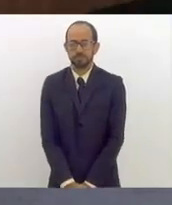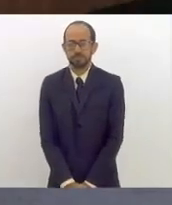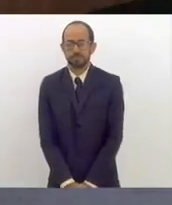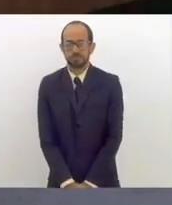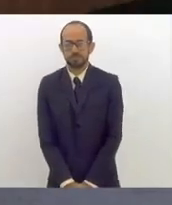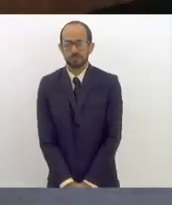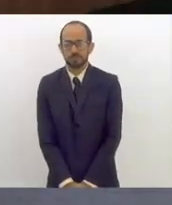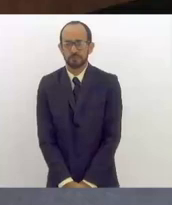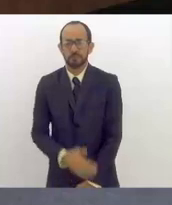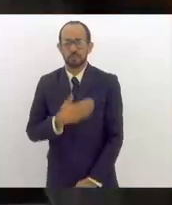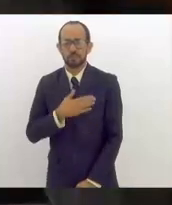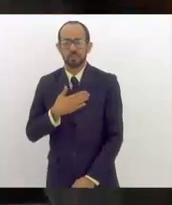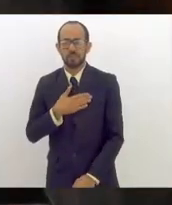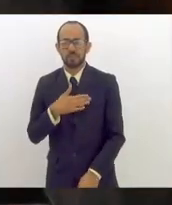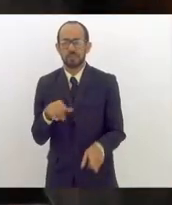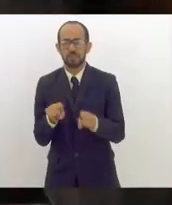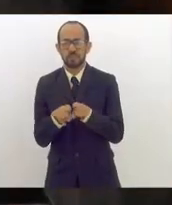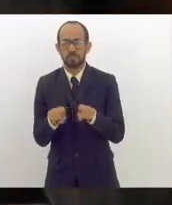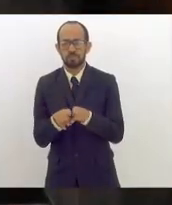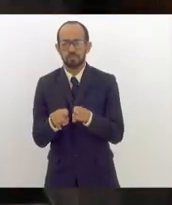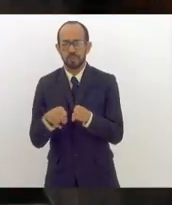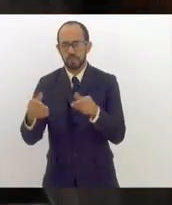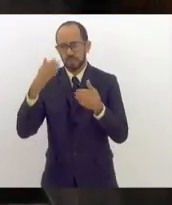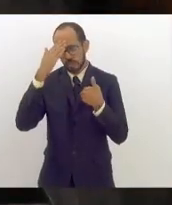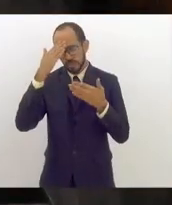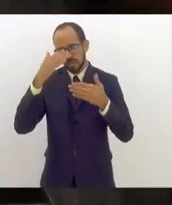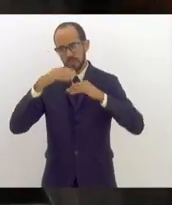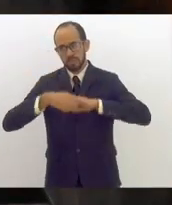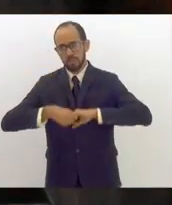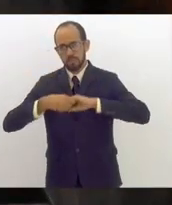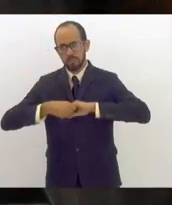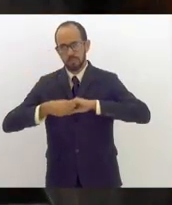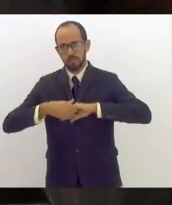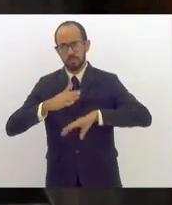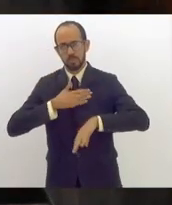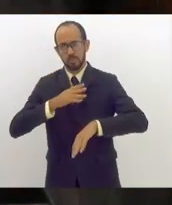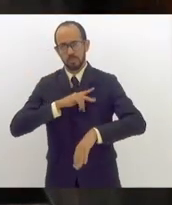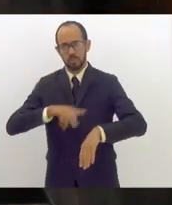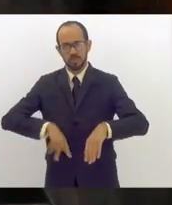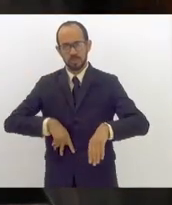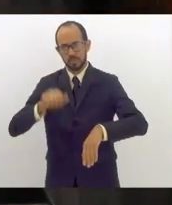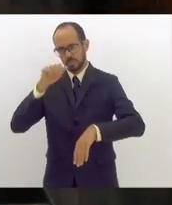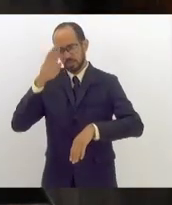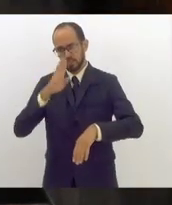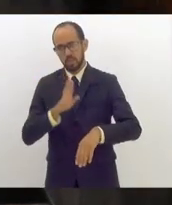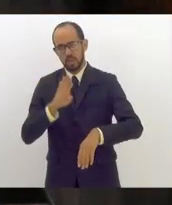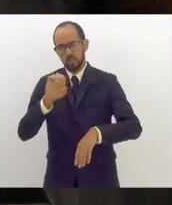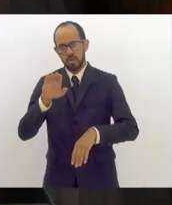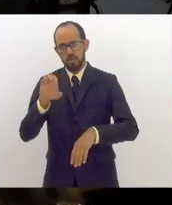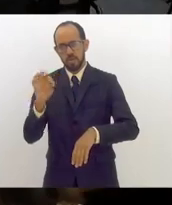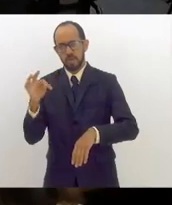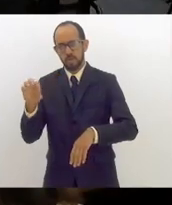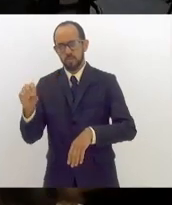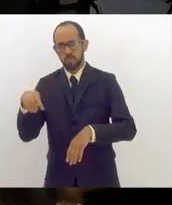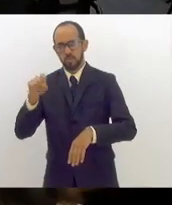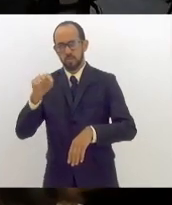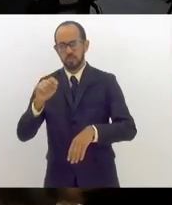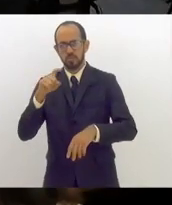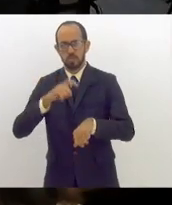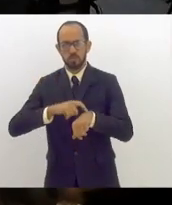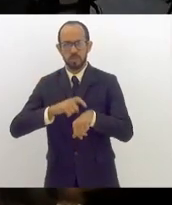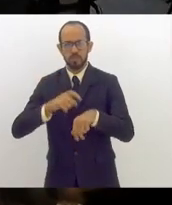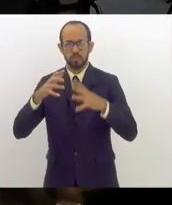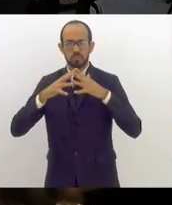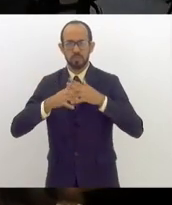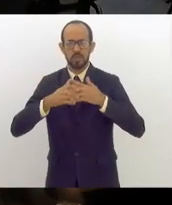gostaria também de agradecer e cumprimentar o meu presidente Nacional Beto Simonetti Que nestes momentos difíceis onde